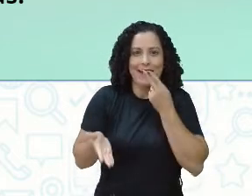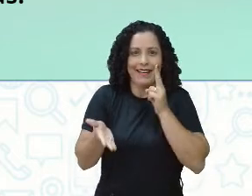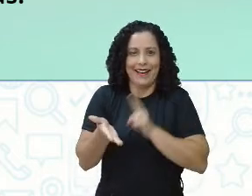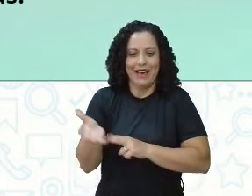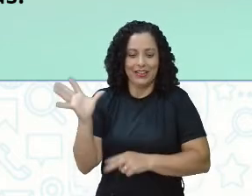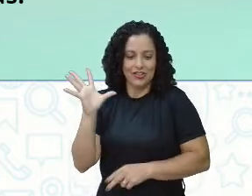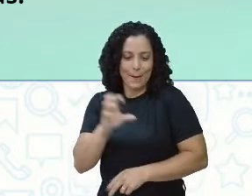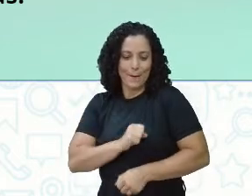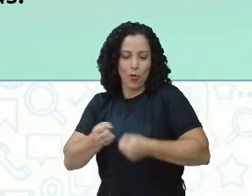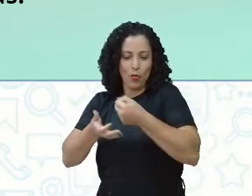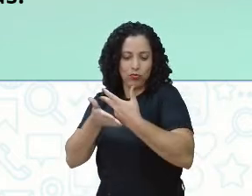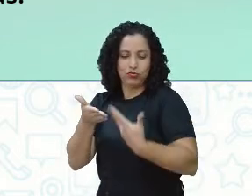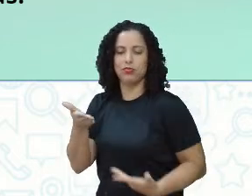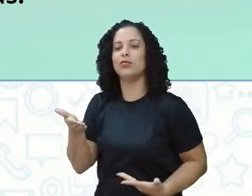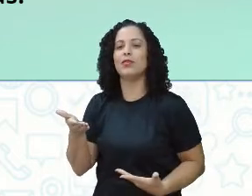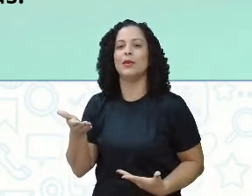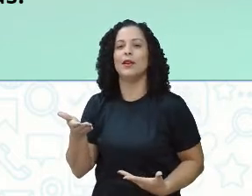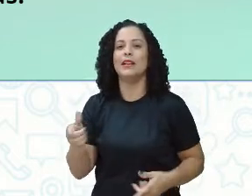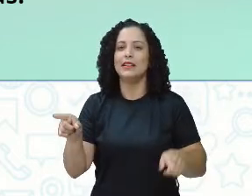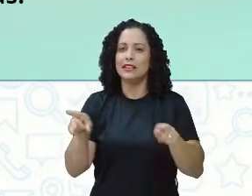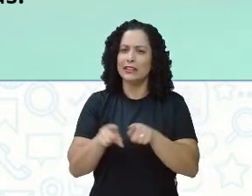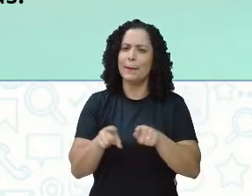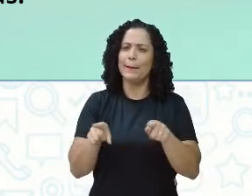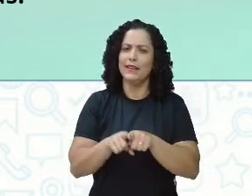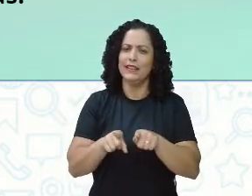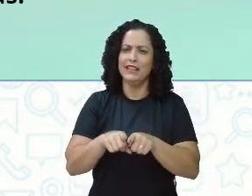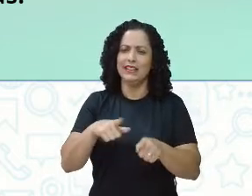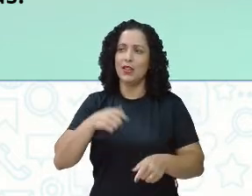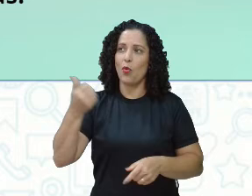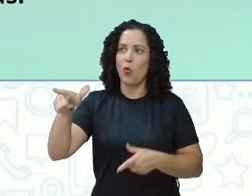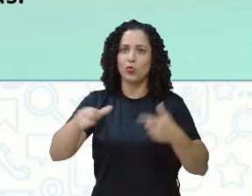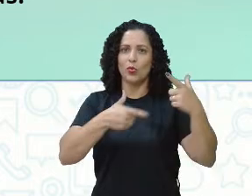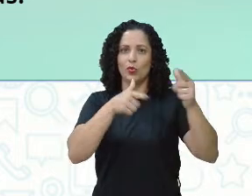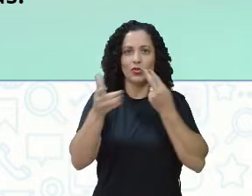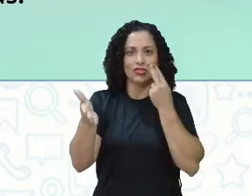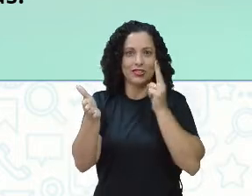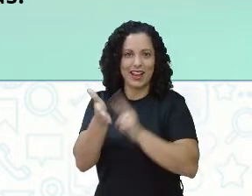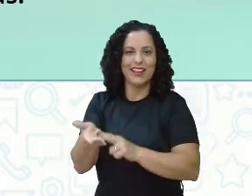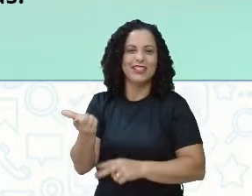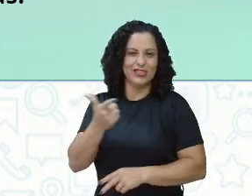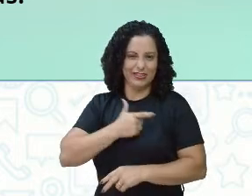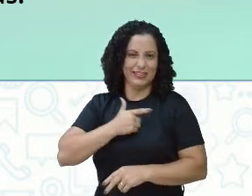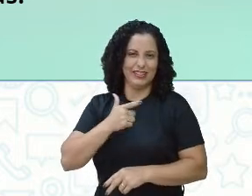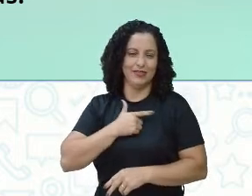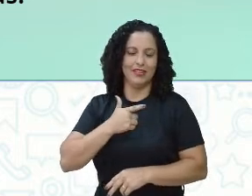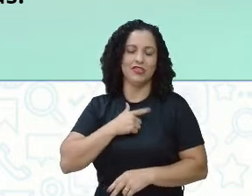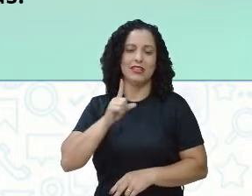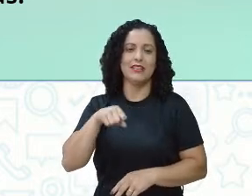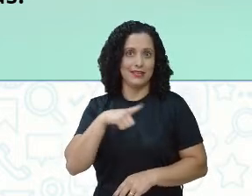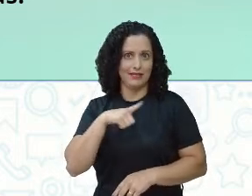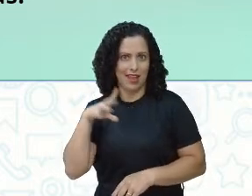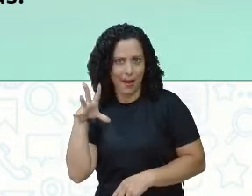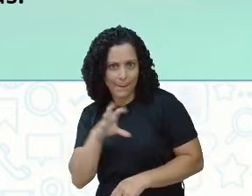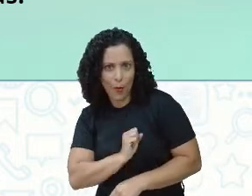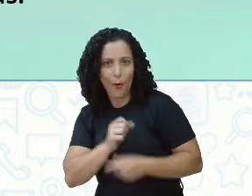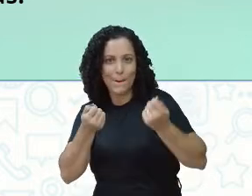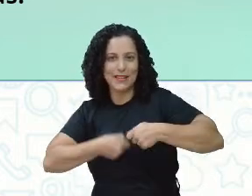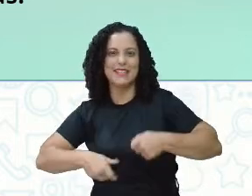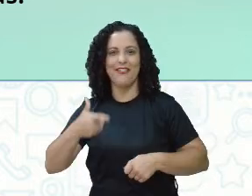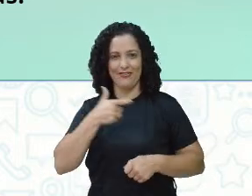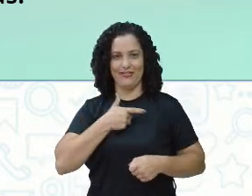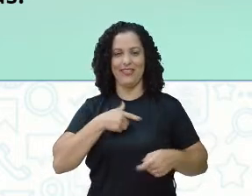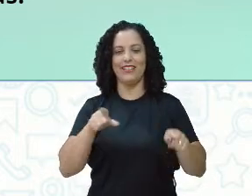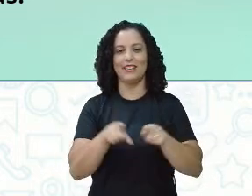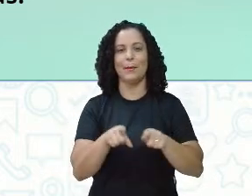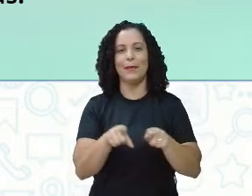meu tempo cartas de amor, como as outras, ridículas. As cartas de amor, se há amor, têm de ser ridícula.